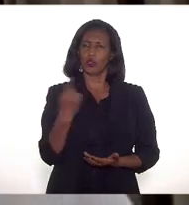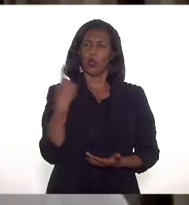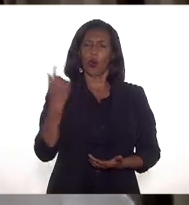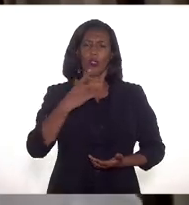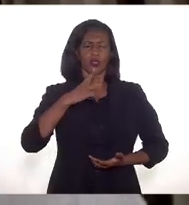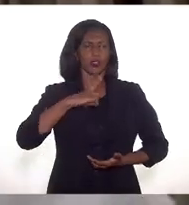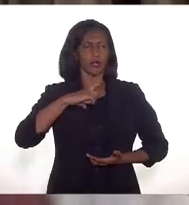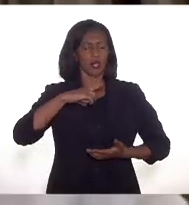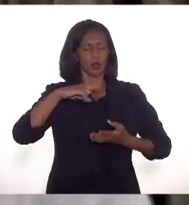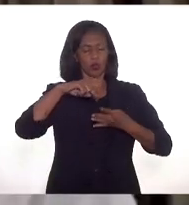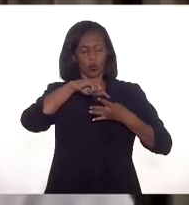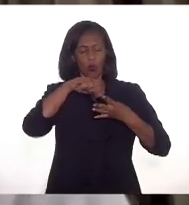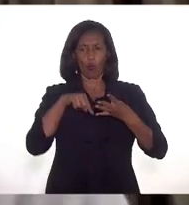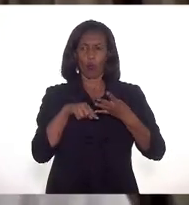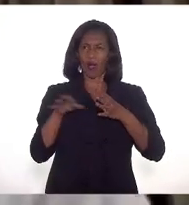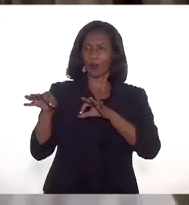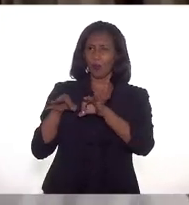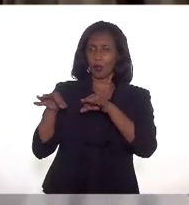projetos carro-chefe